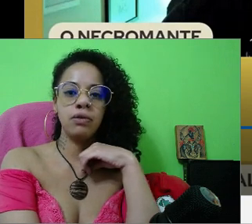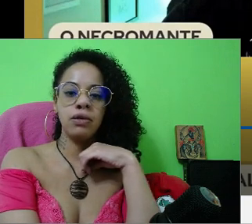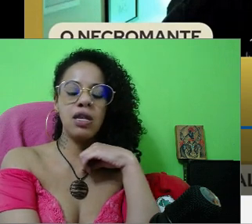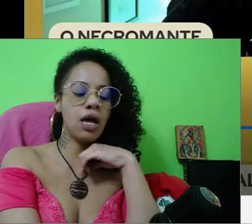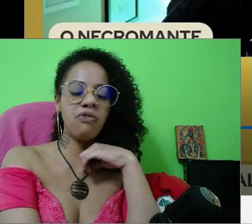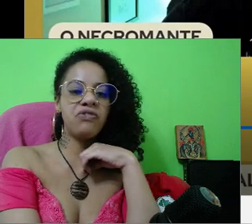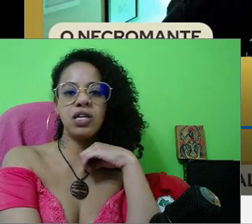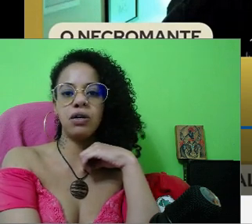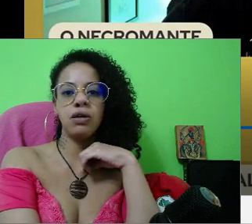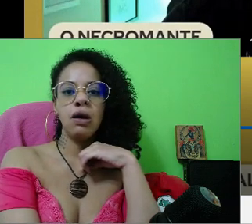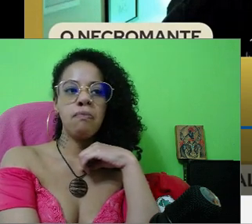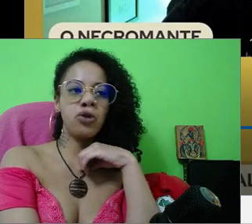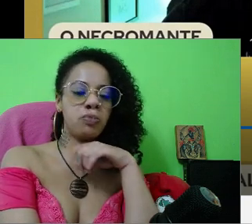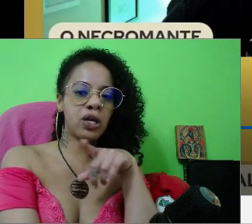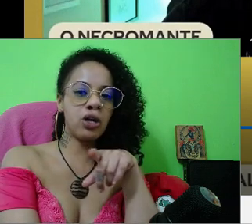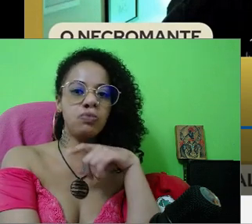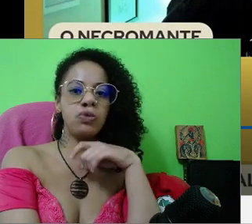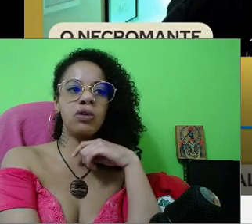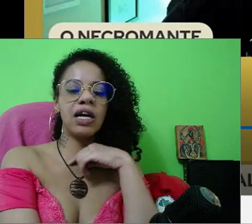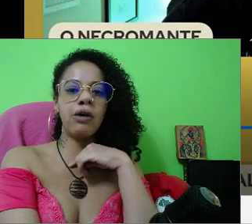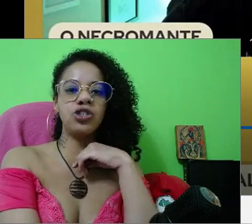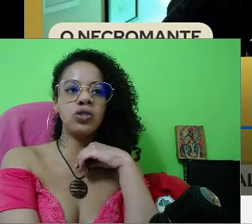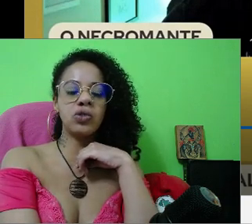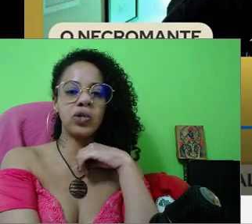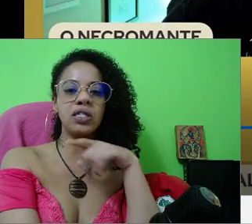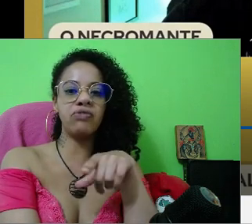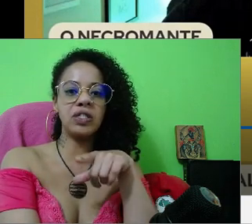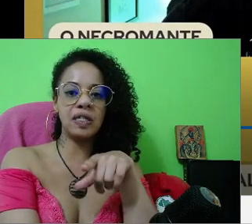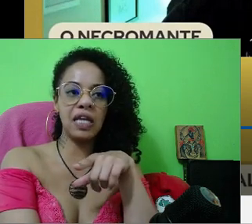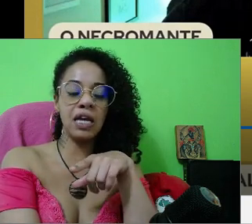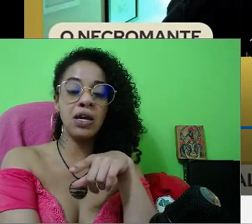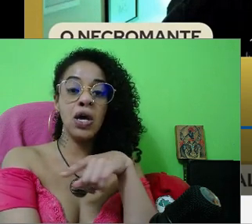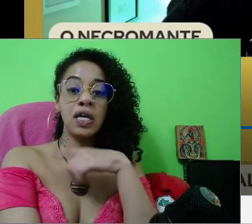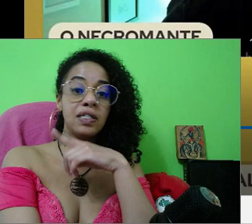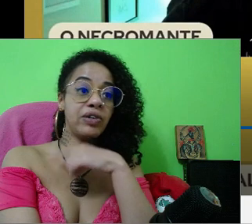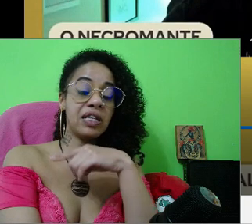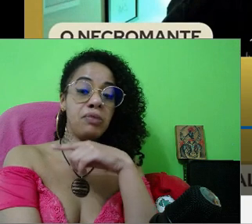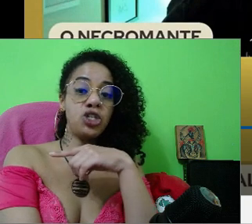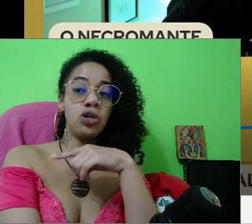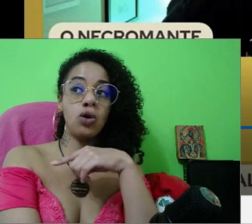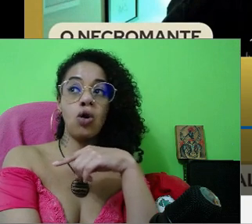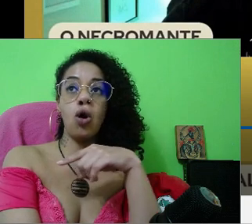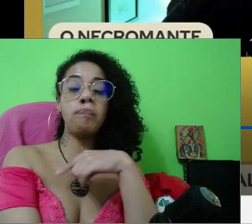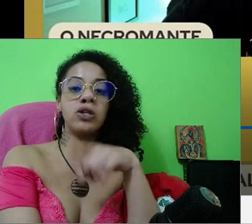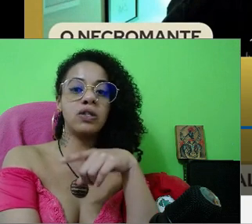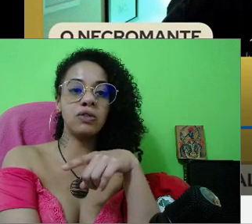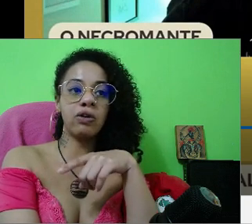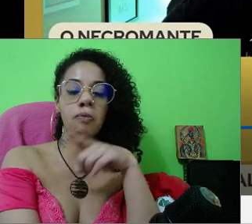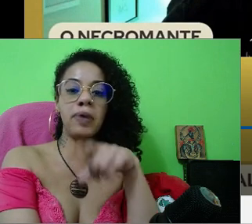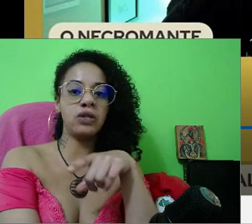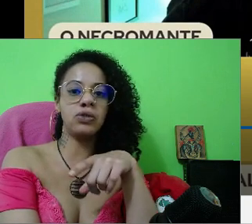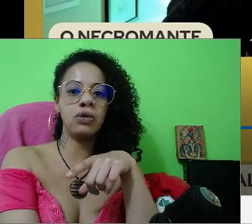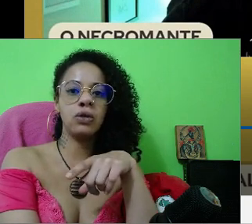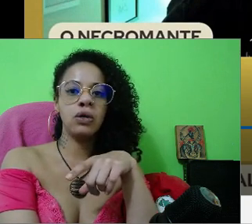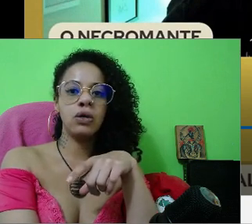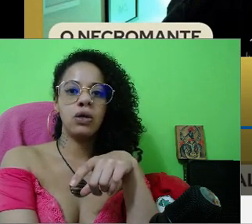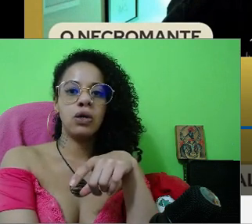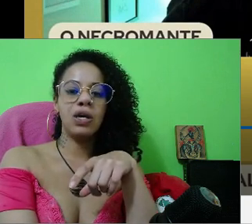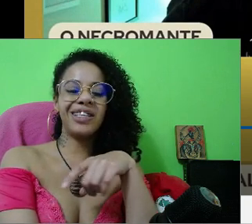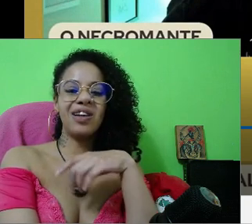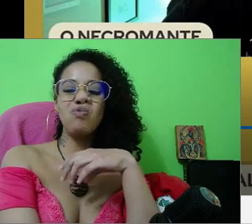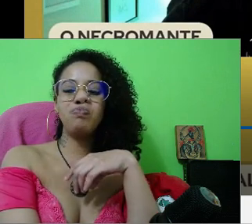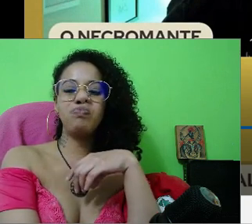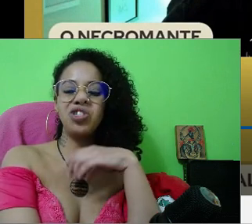faria não faria muito porque eu acho muito legal as discussões que vocês têm que são exatamente Opostas ao que eu penso